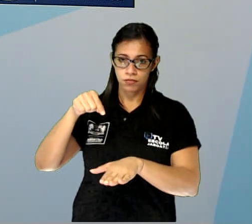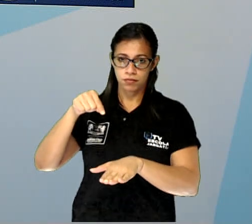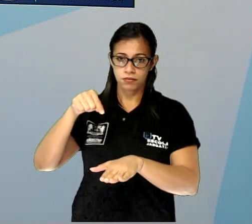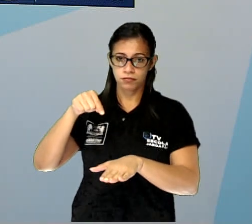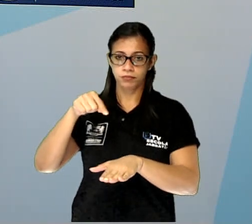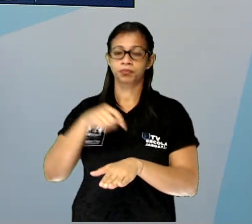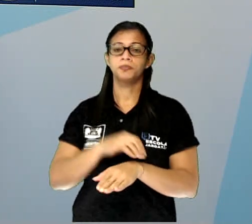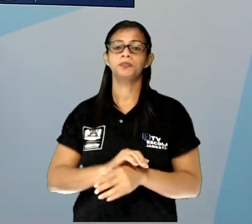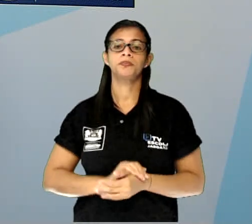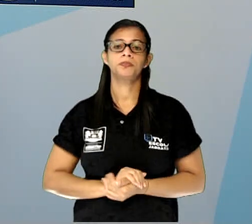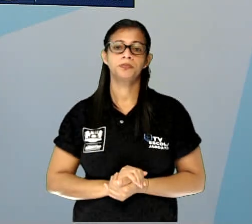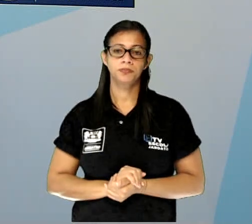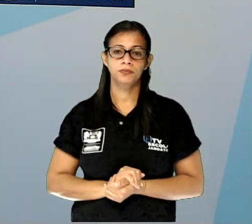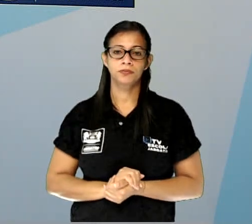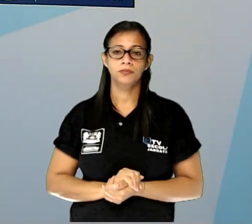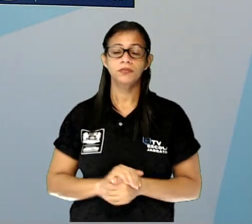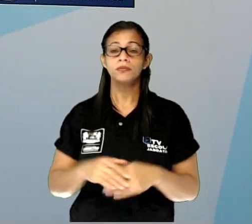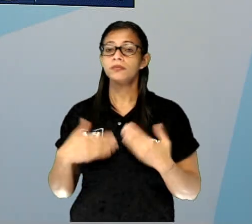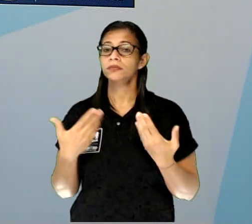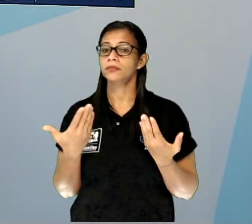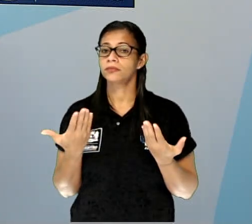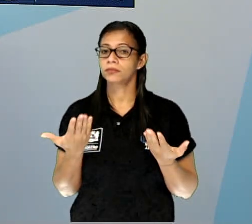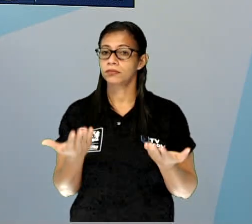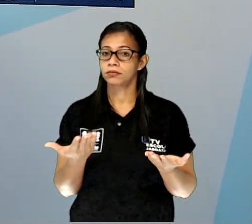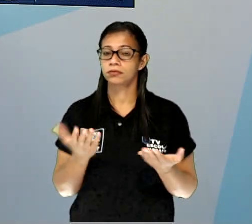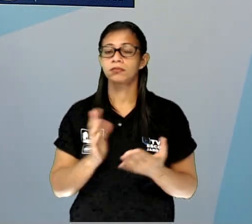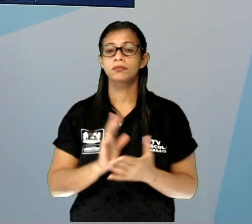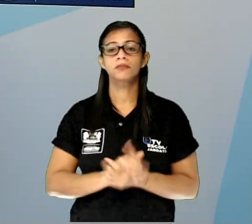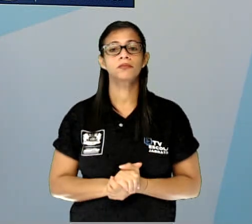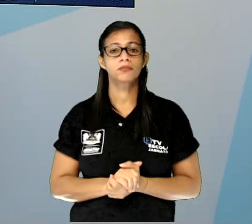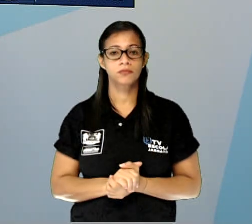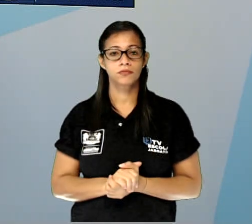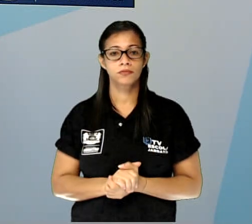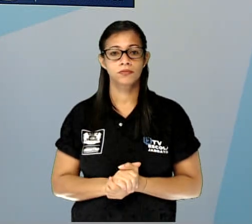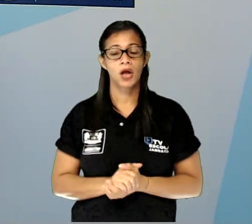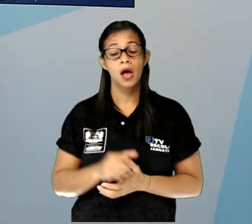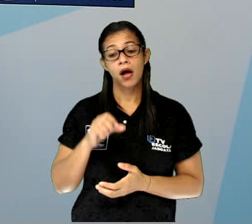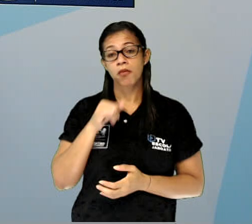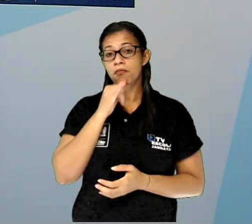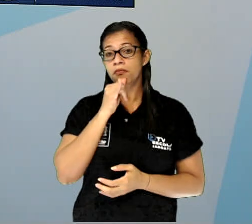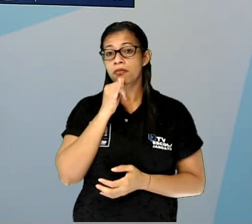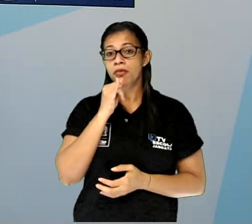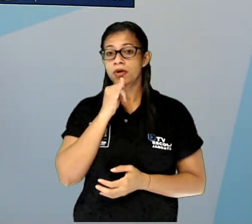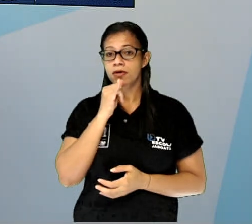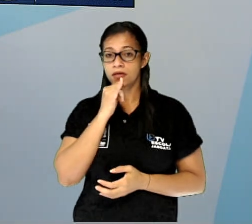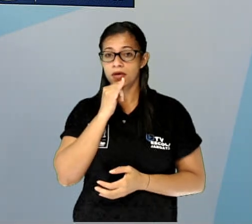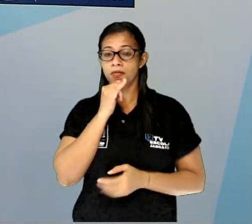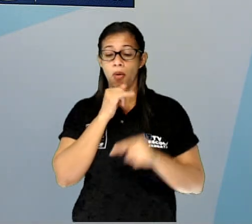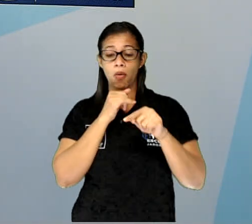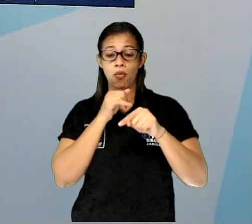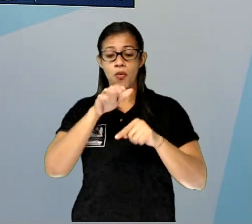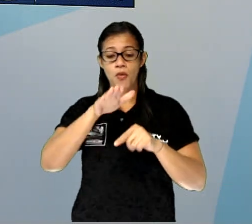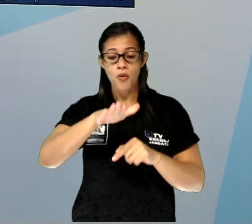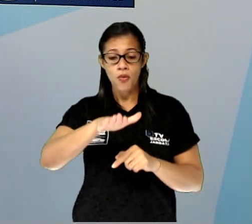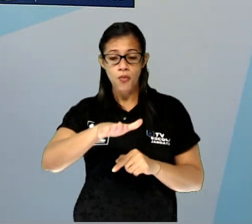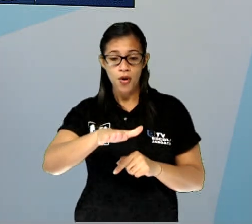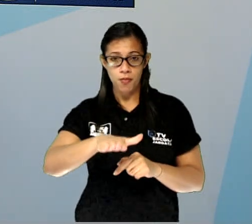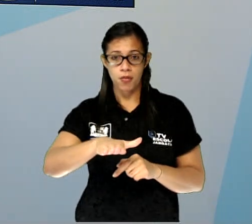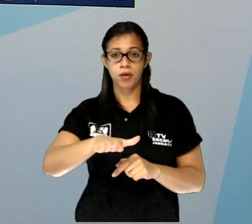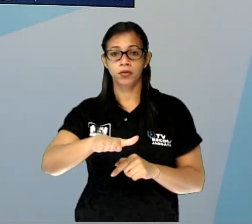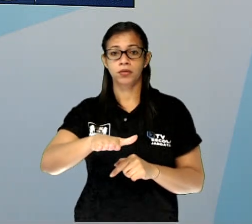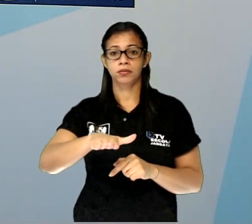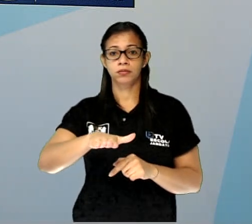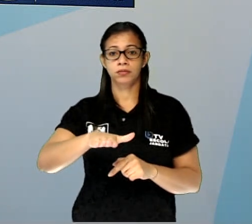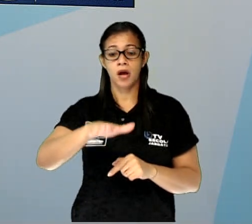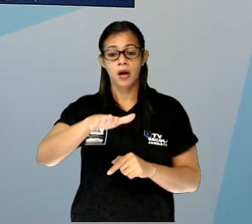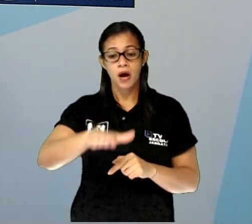relativa. Enquanto, se esta área mais baixa estiver abaixo do nível do mar, mesmo no